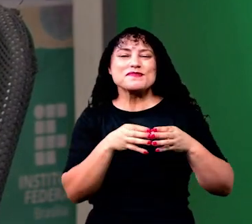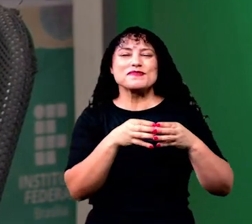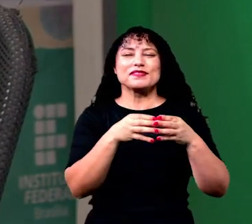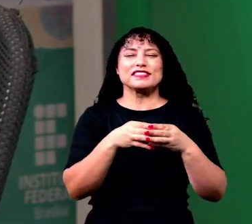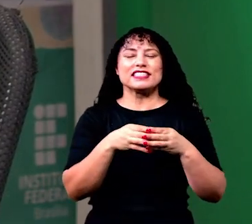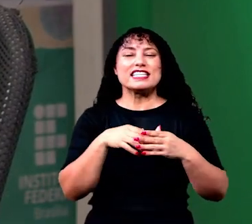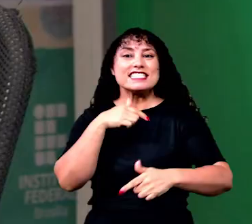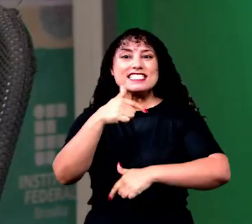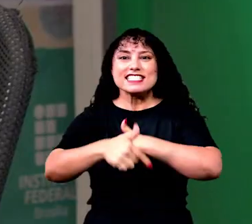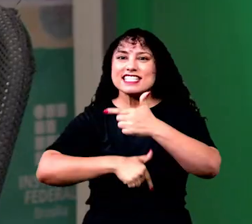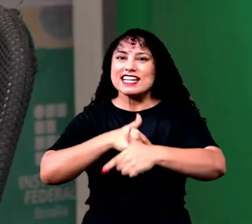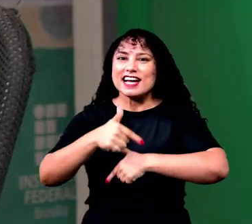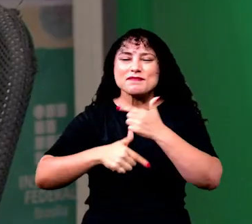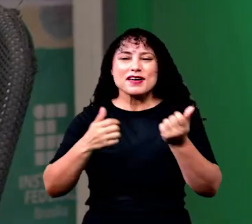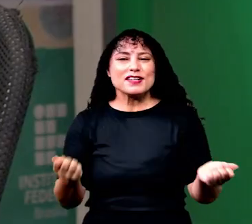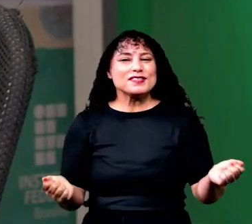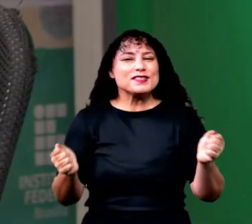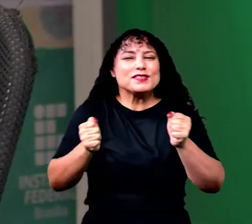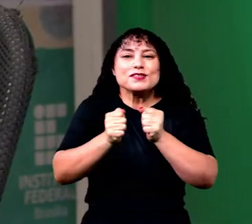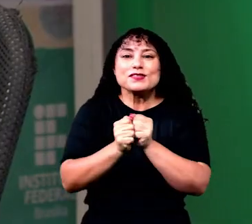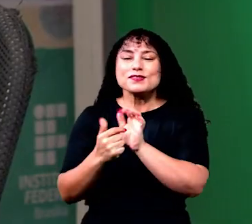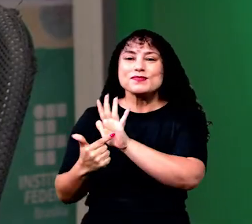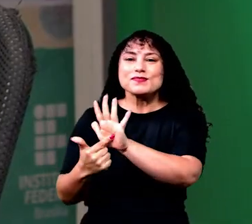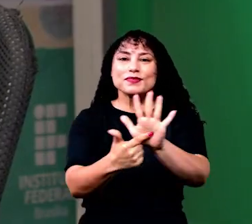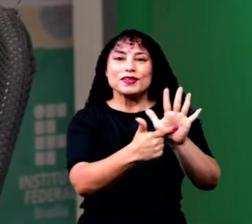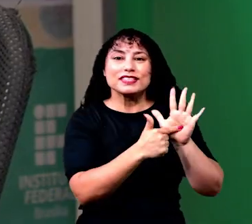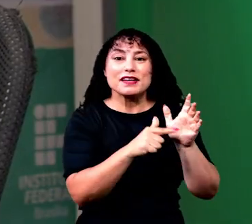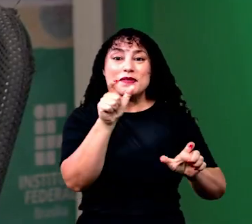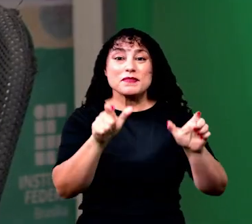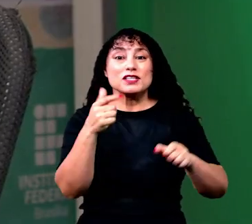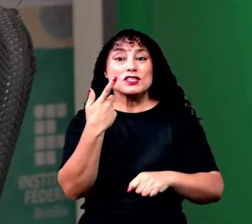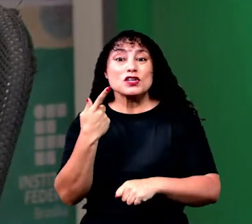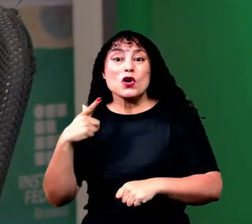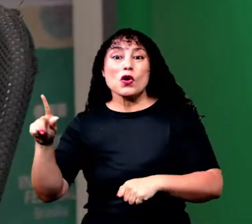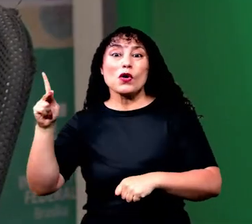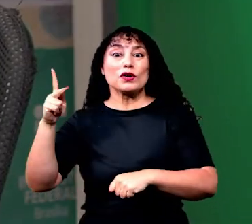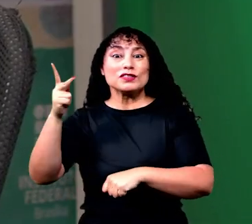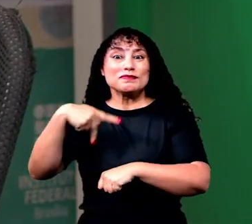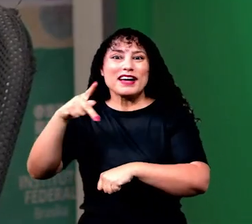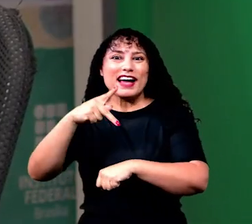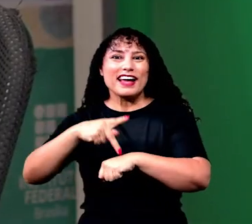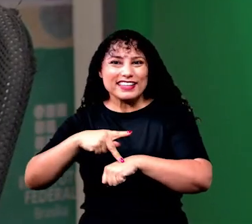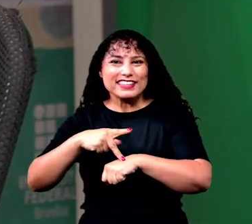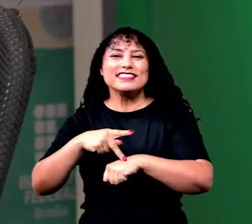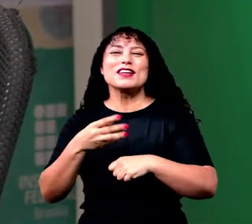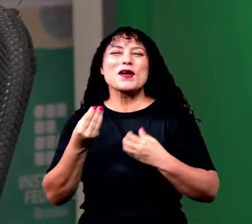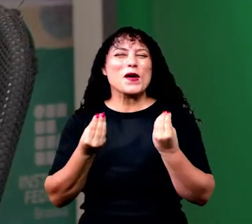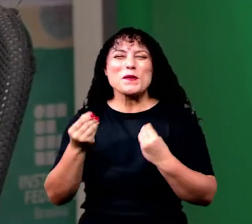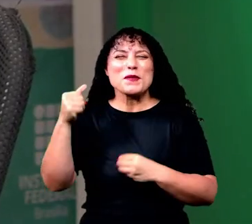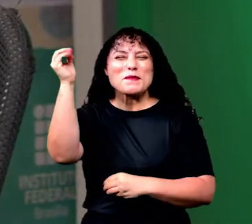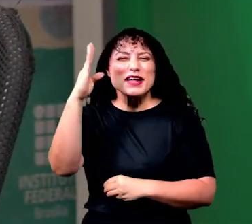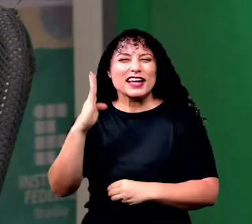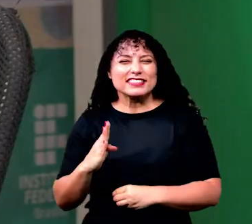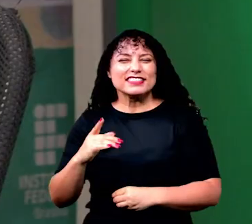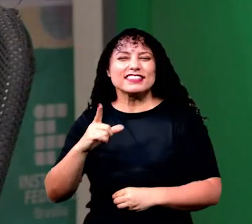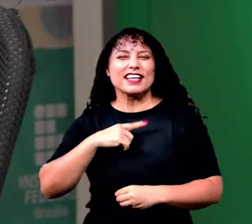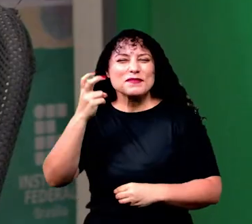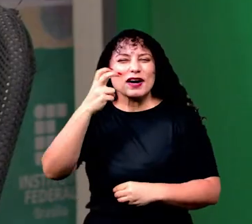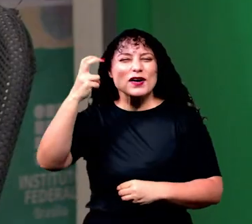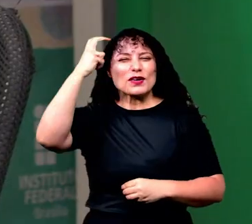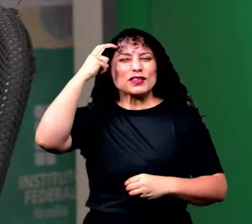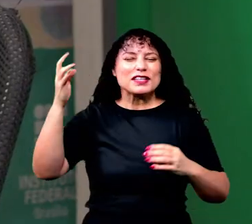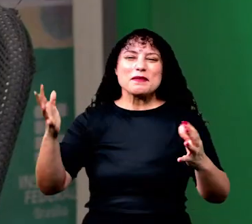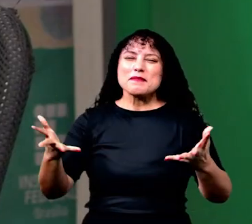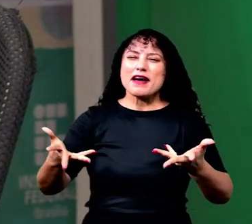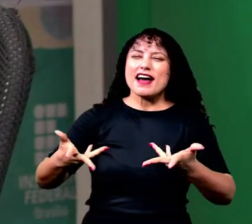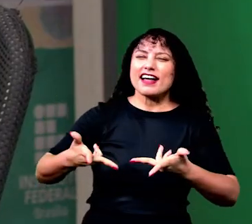delegações e esse trabalho em conjunto mostrar para pessoas de outros países como o Brasil tem